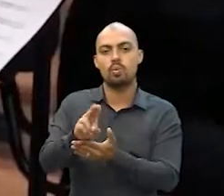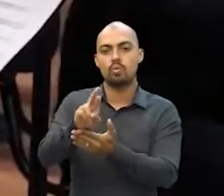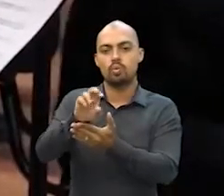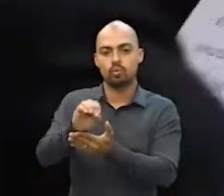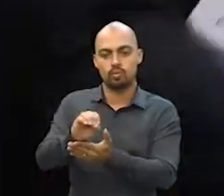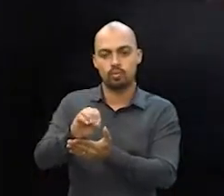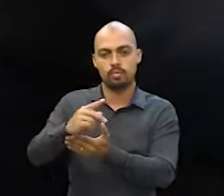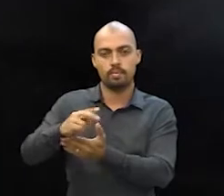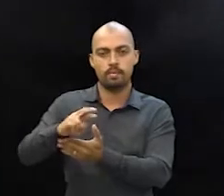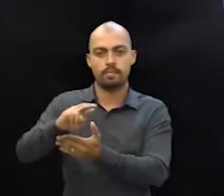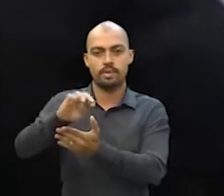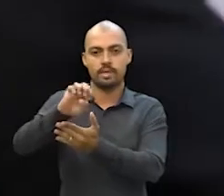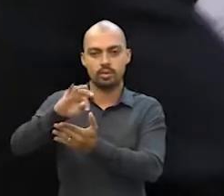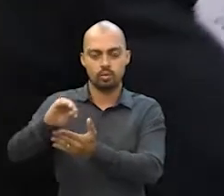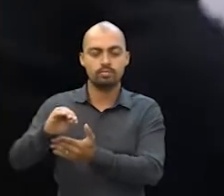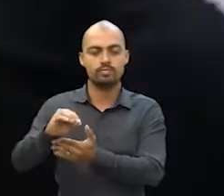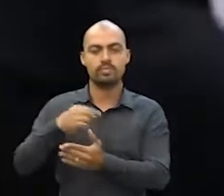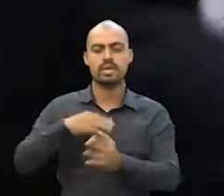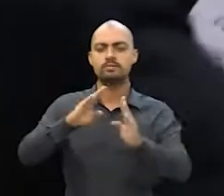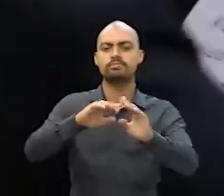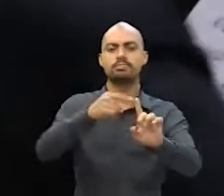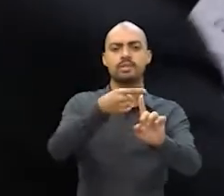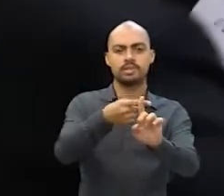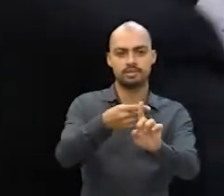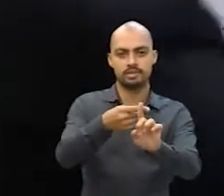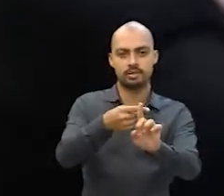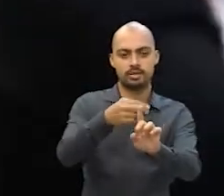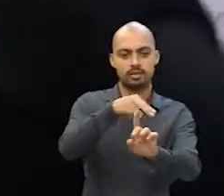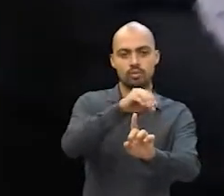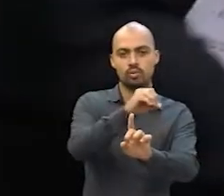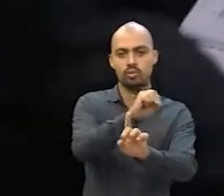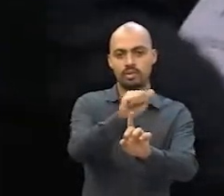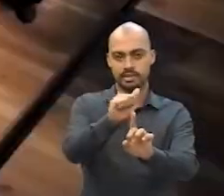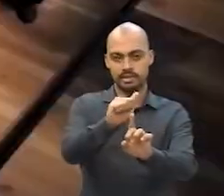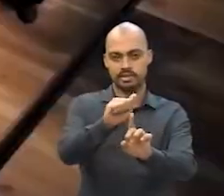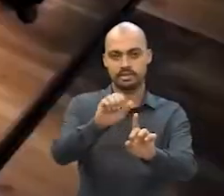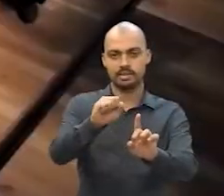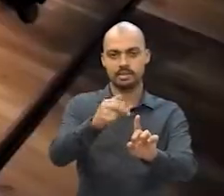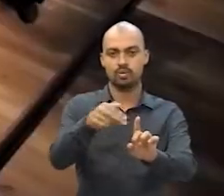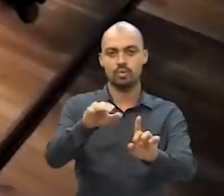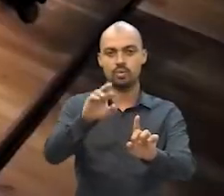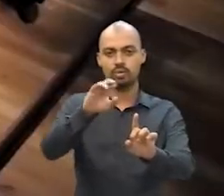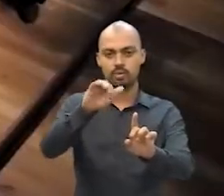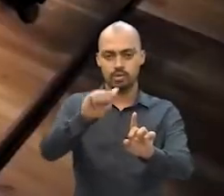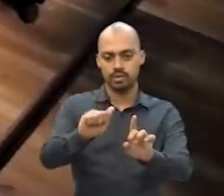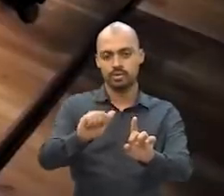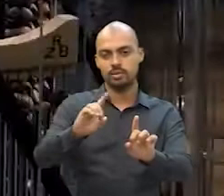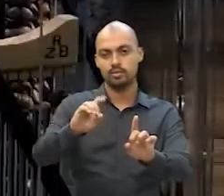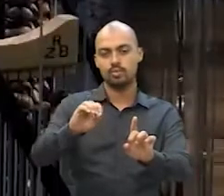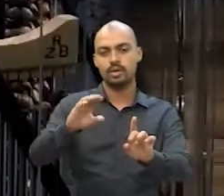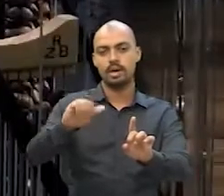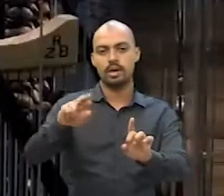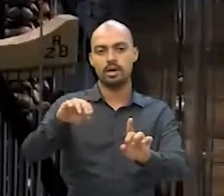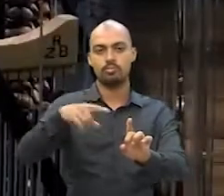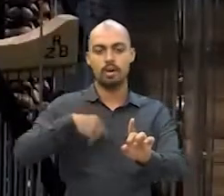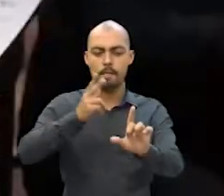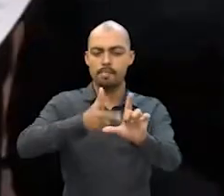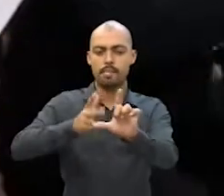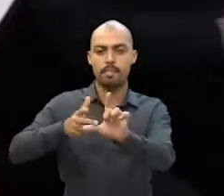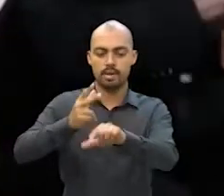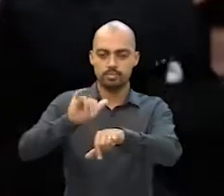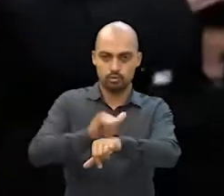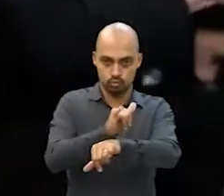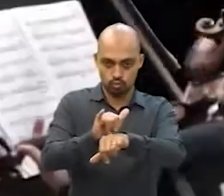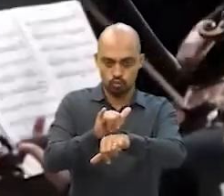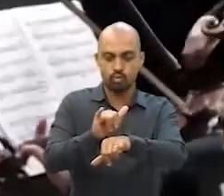da Igreja Nossa Senhora do Carmo, que é um dos cartões postais lá daquela cidade. A live será transmitida pelo canal do YouTube